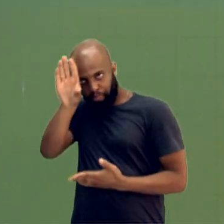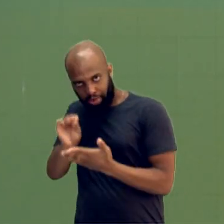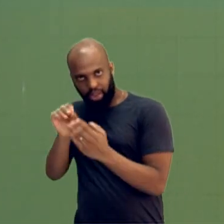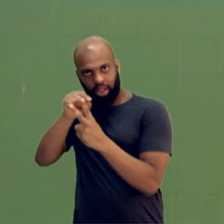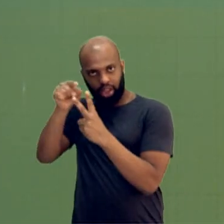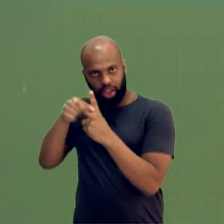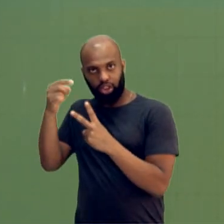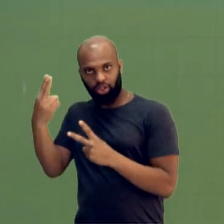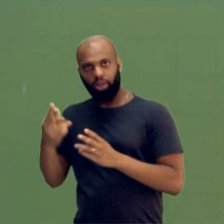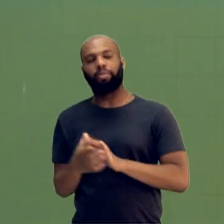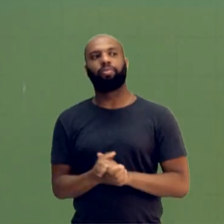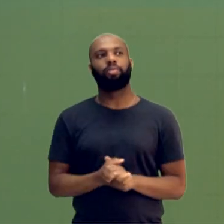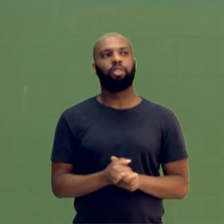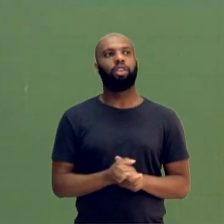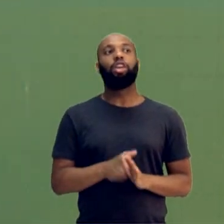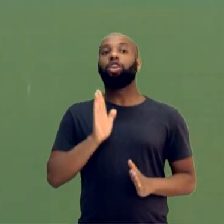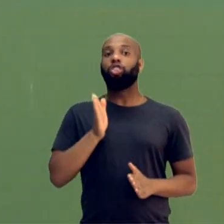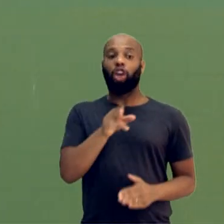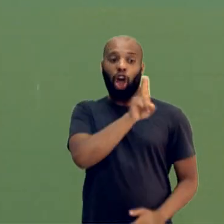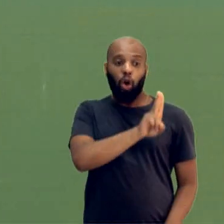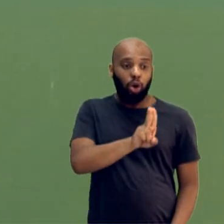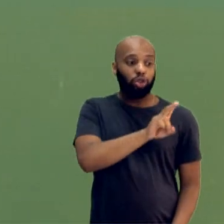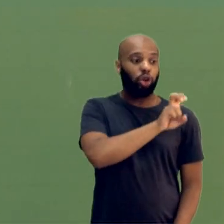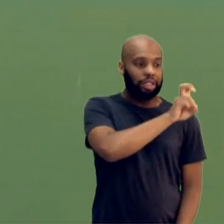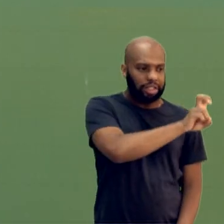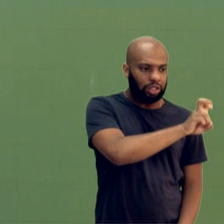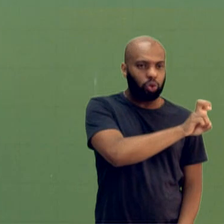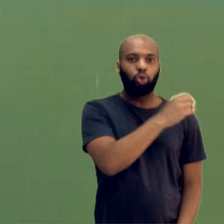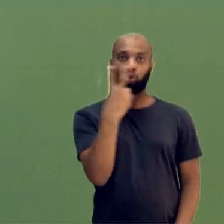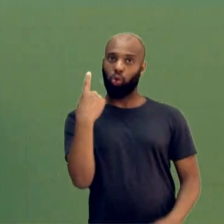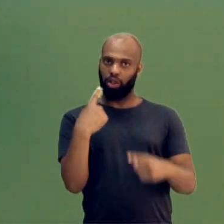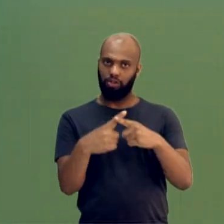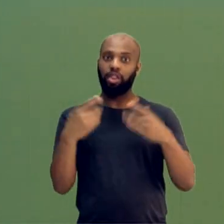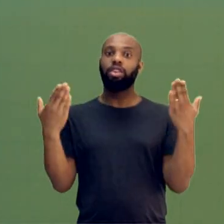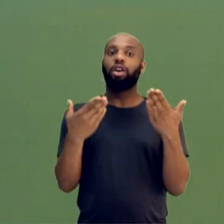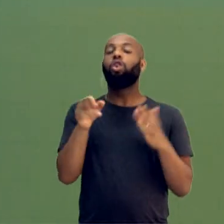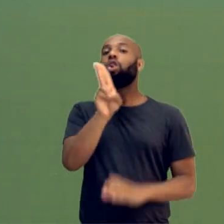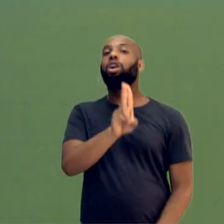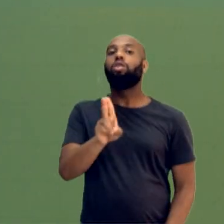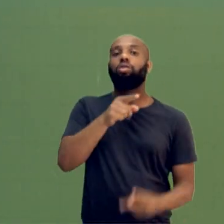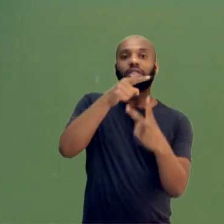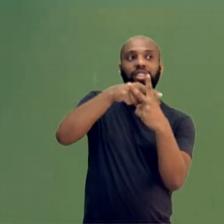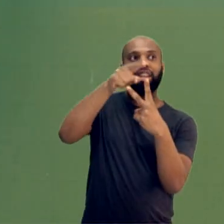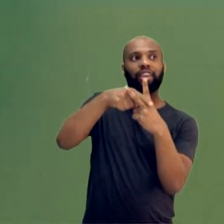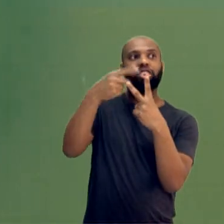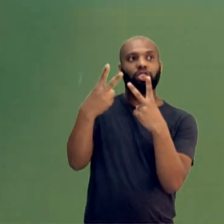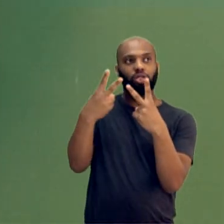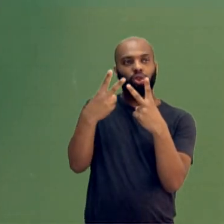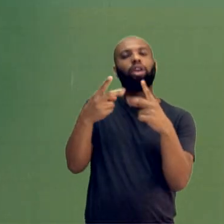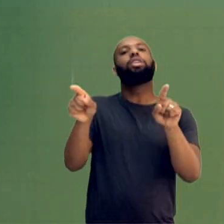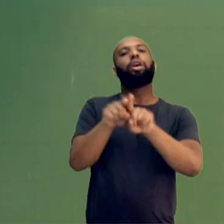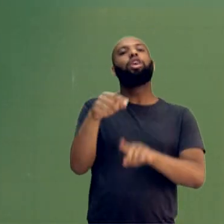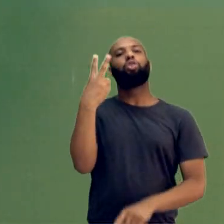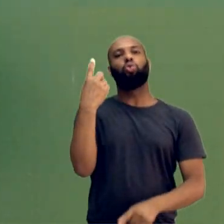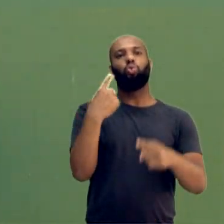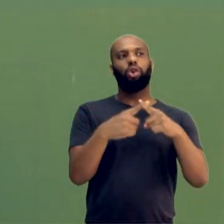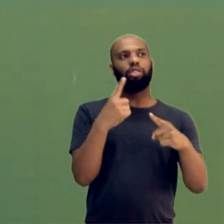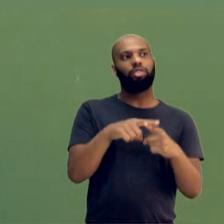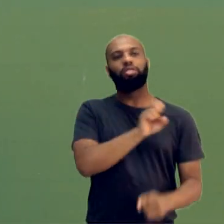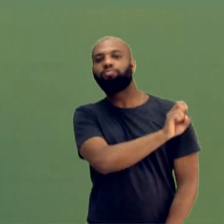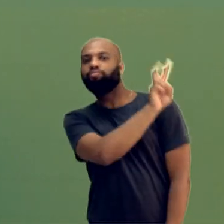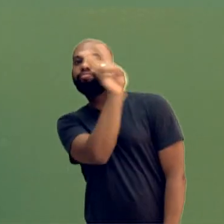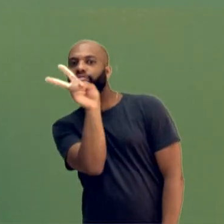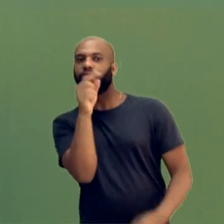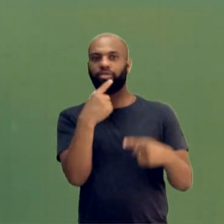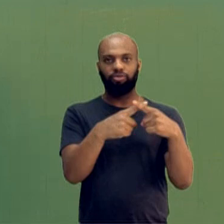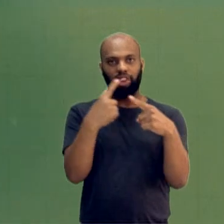nos dois elementos que tínhamos na altura. Agora eu vou utilizar a raiz de 2 nos dois elementos que temos